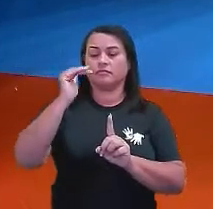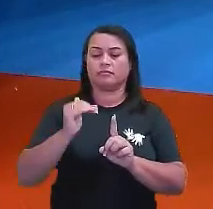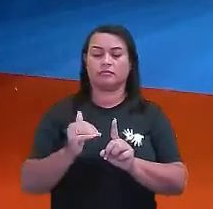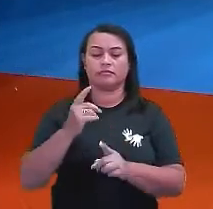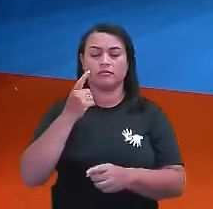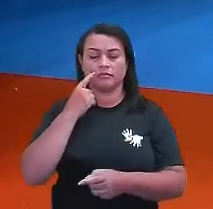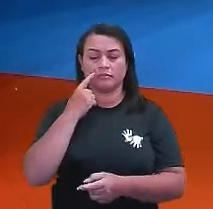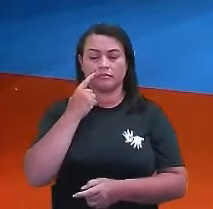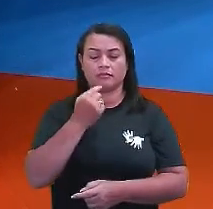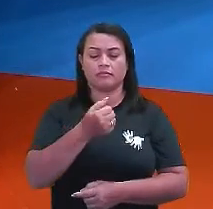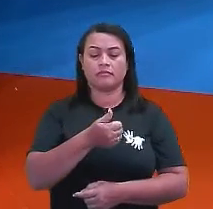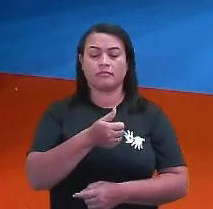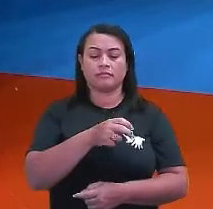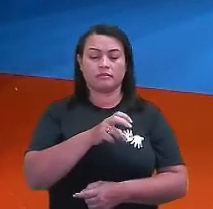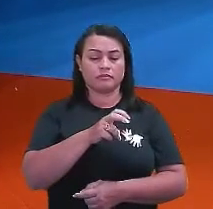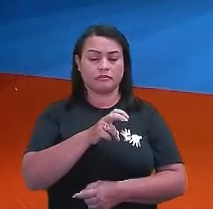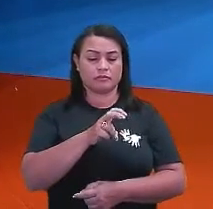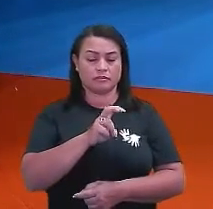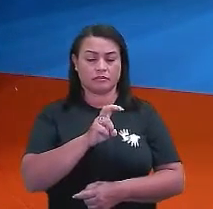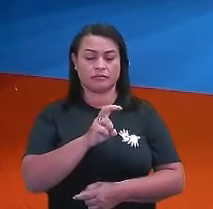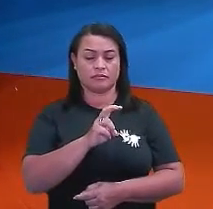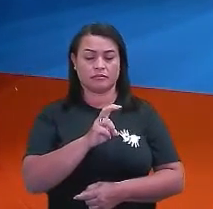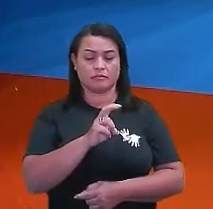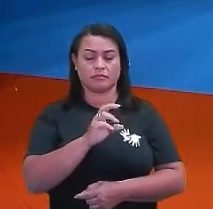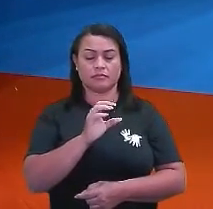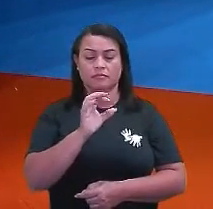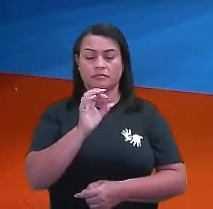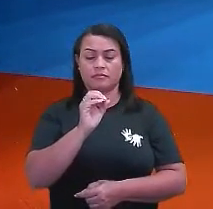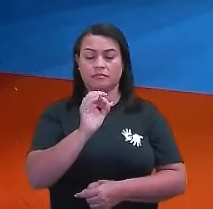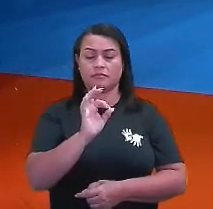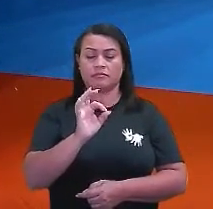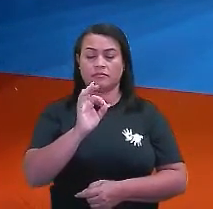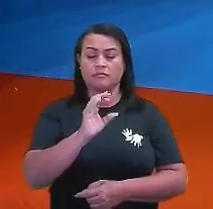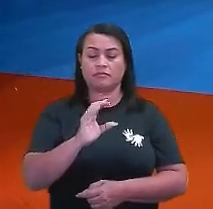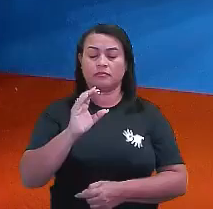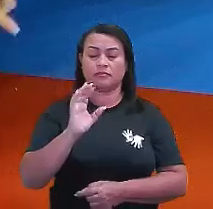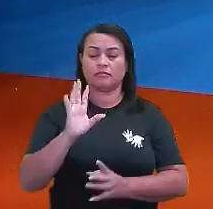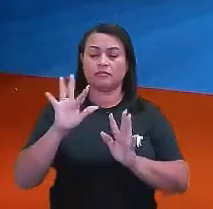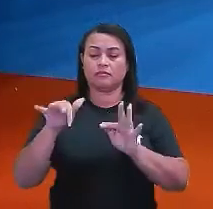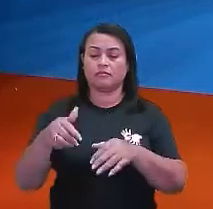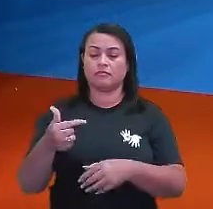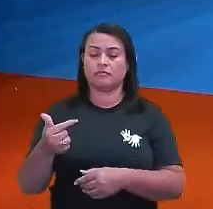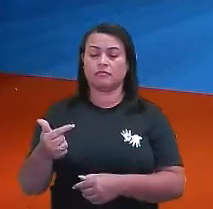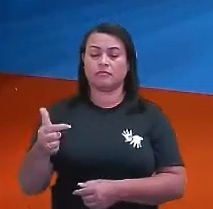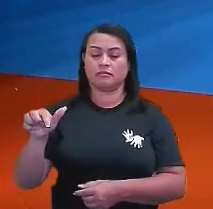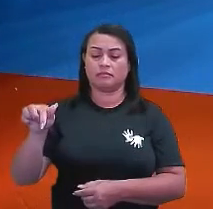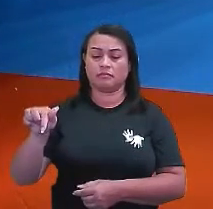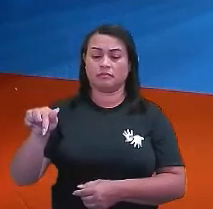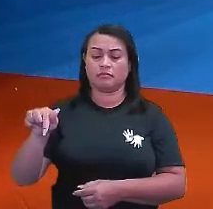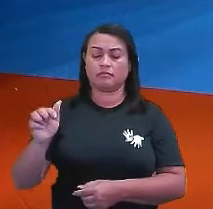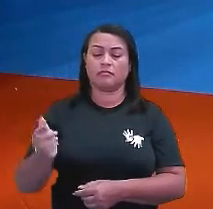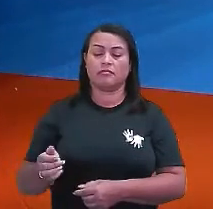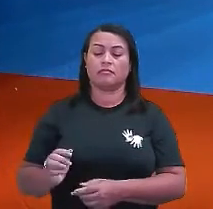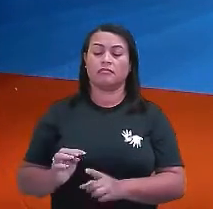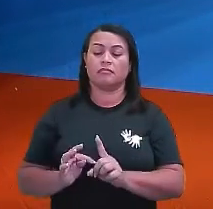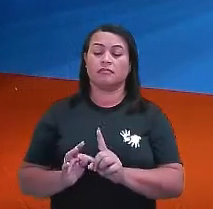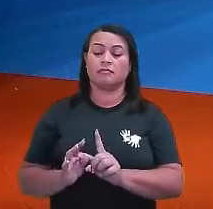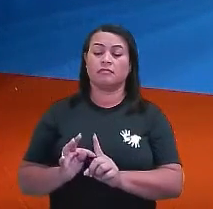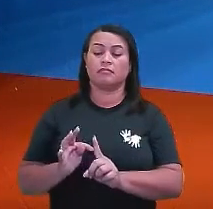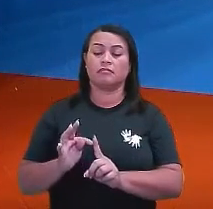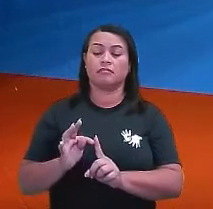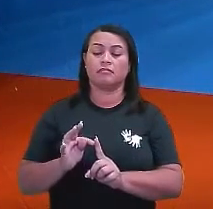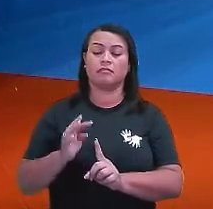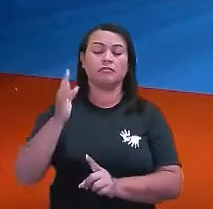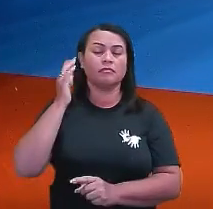Vê, começou com 15, terminou com 27. Então, ela subiu. E aí, eu só